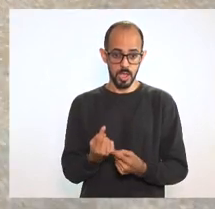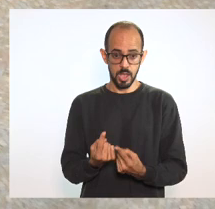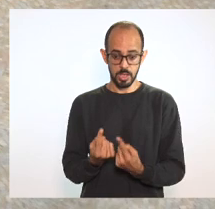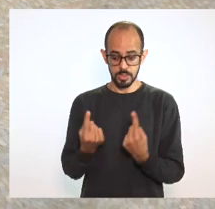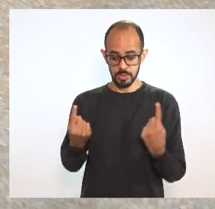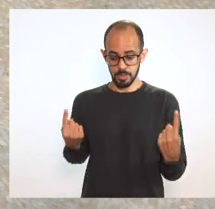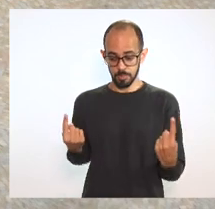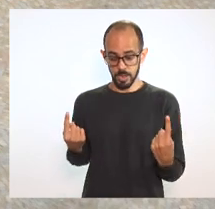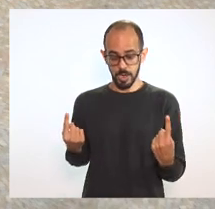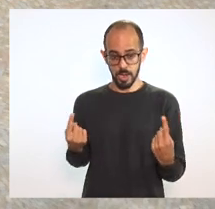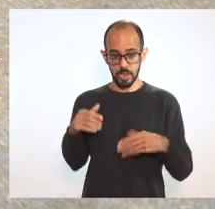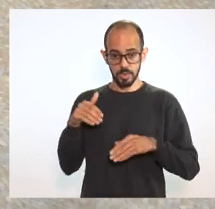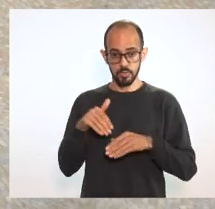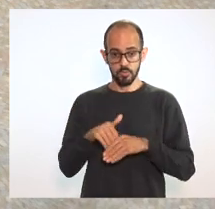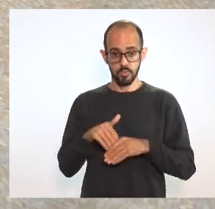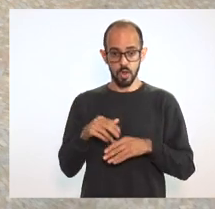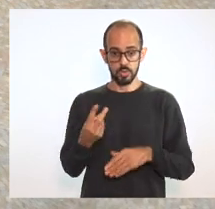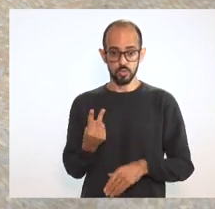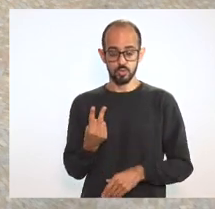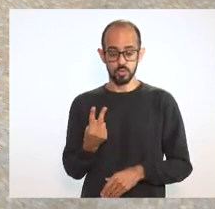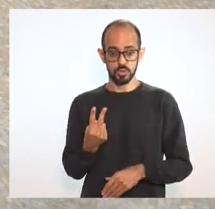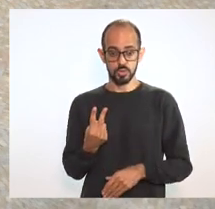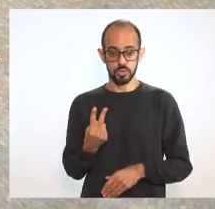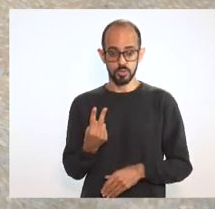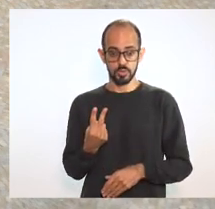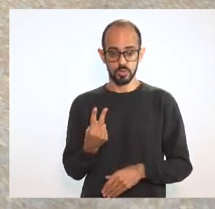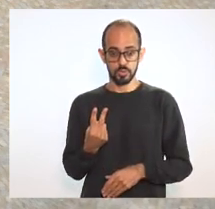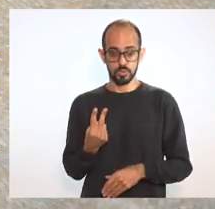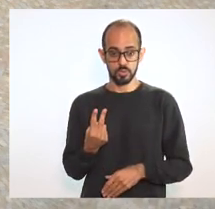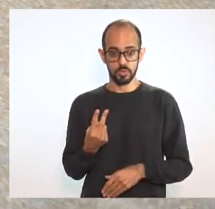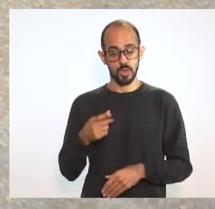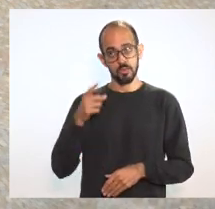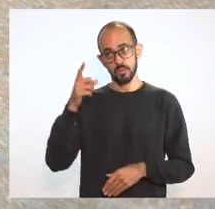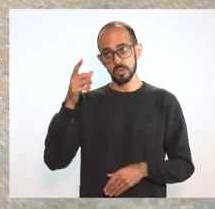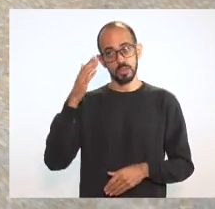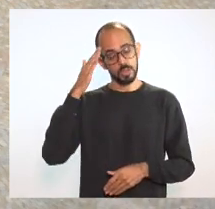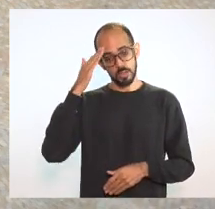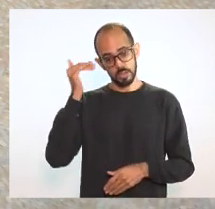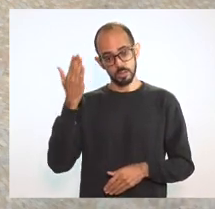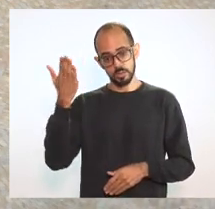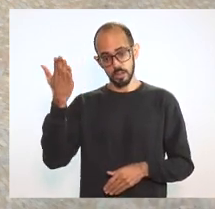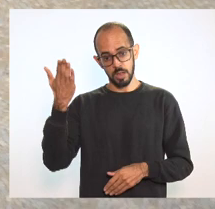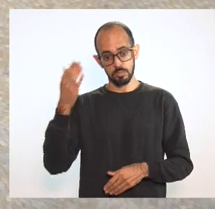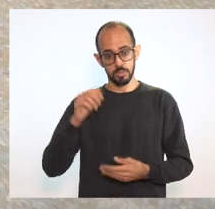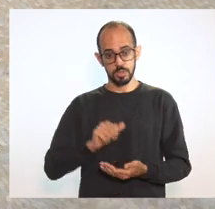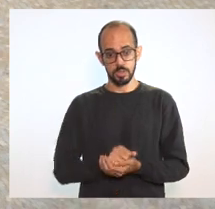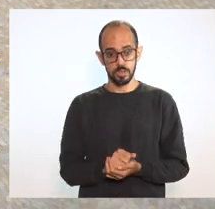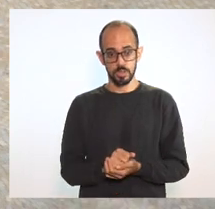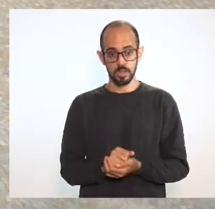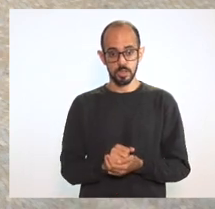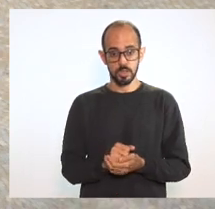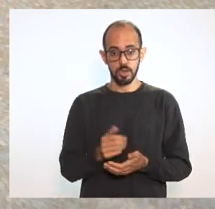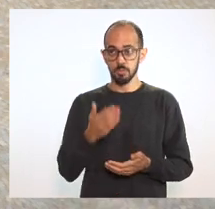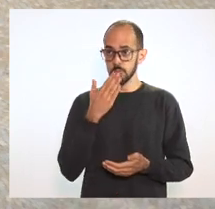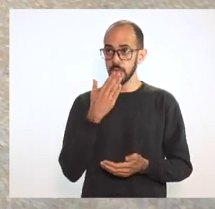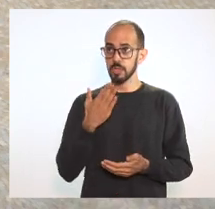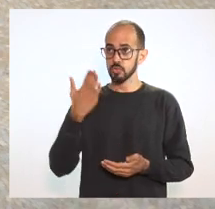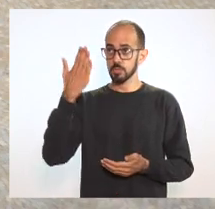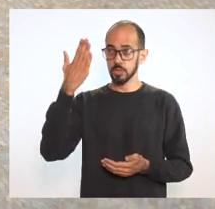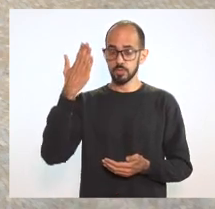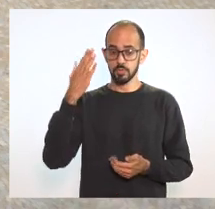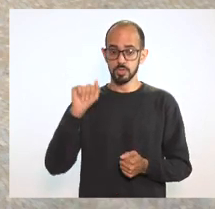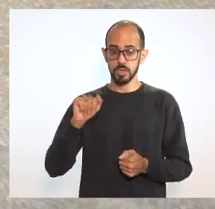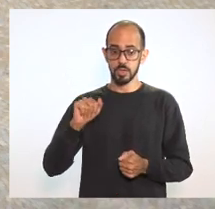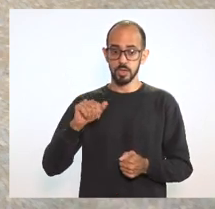votam os dois, senhor presidente, para dirimir a dúvida, a não ser que Vossa Excelência prefira que eu dirima isso no colegiado. Então, eu peço que Vossa Excelência remeta a